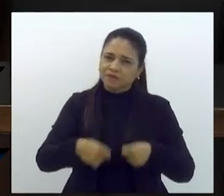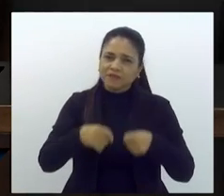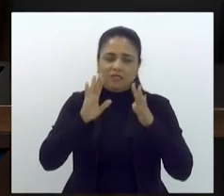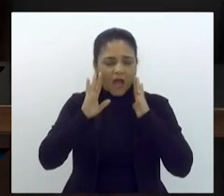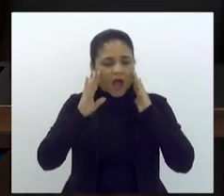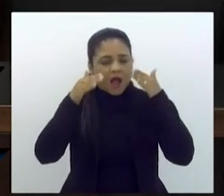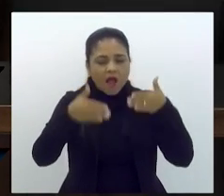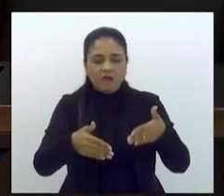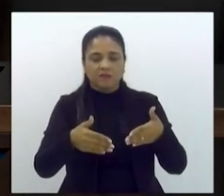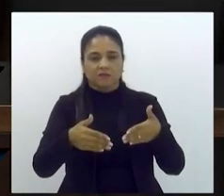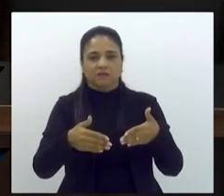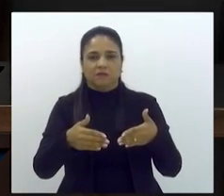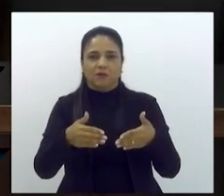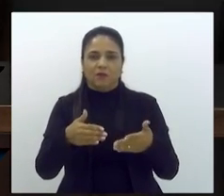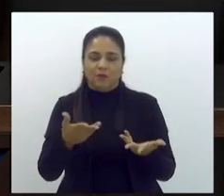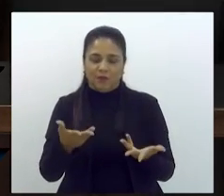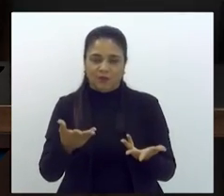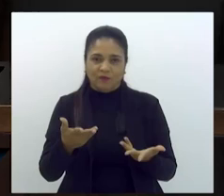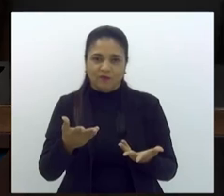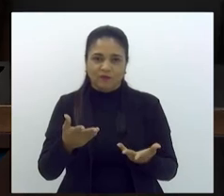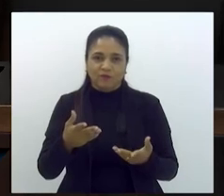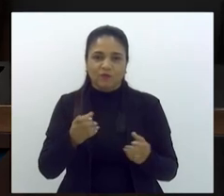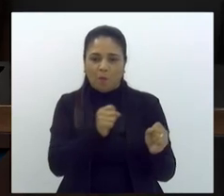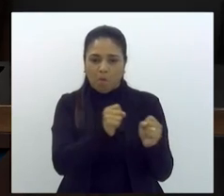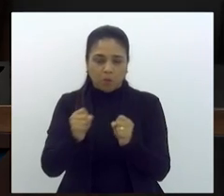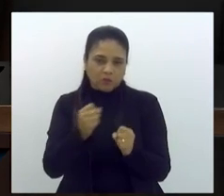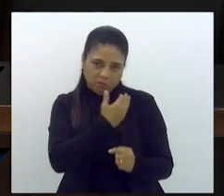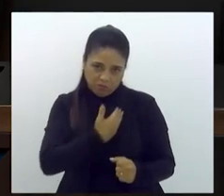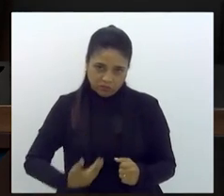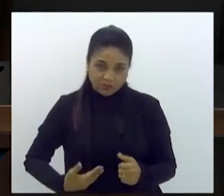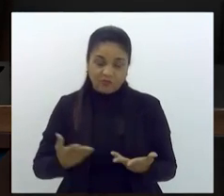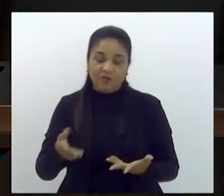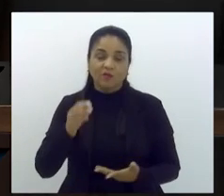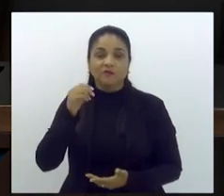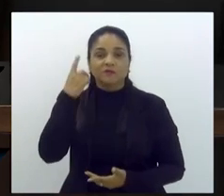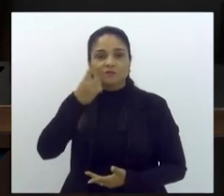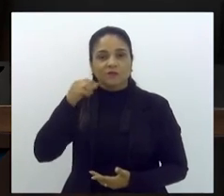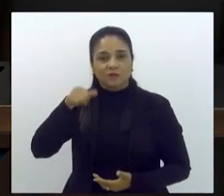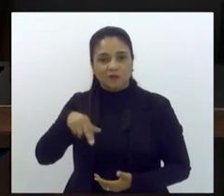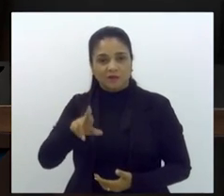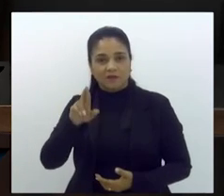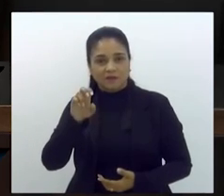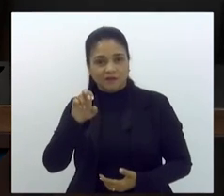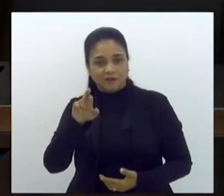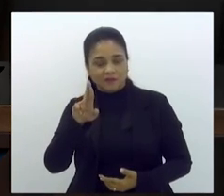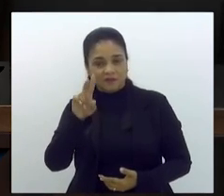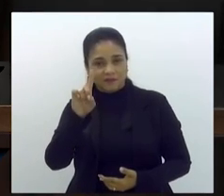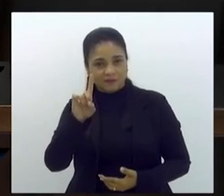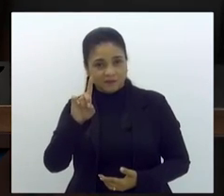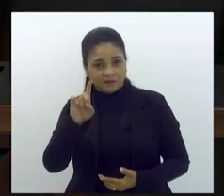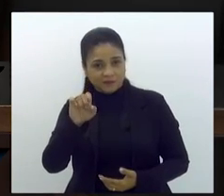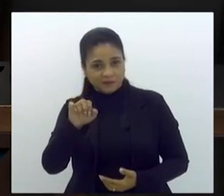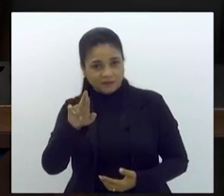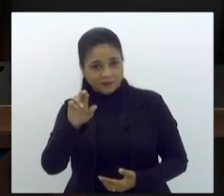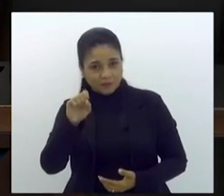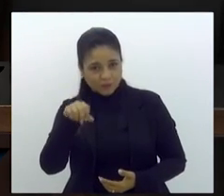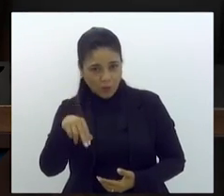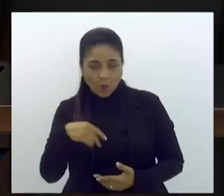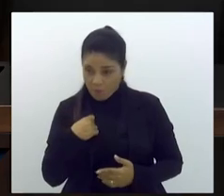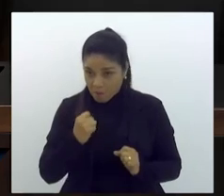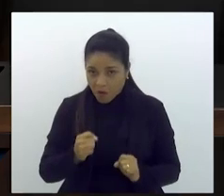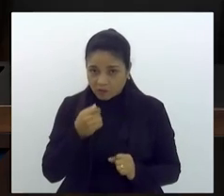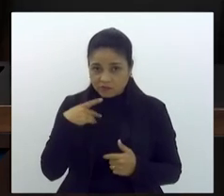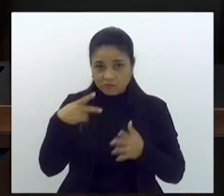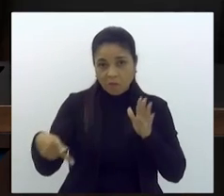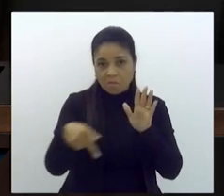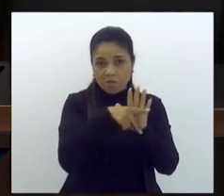atenção do poder público Deputado Anderson Moraes é eu posso cantar o último projeto e abrir para vossa excelência